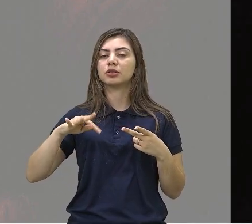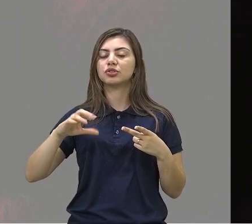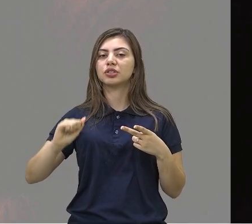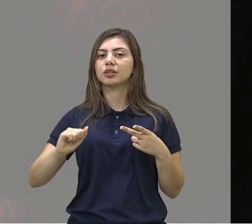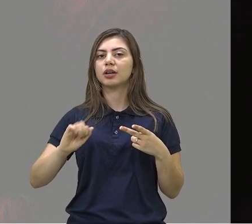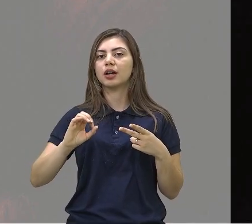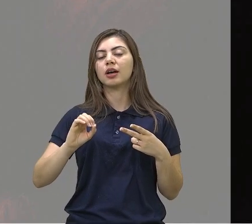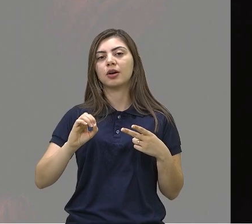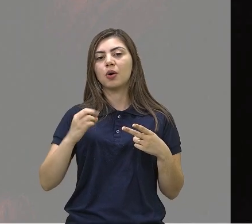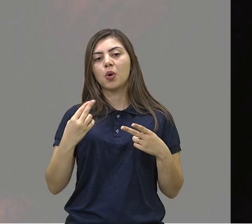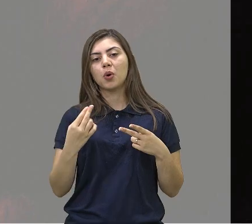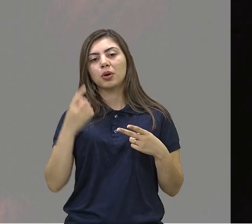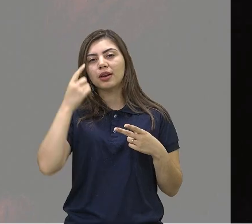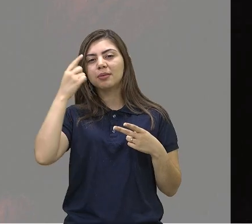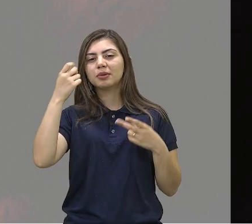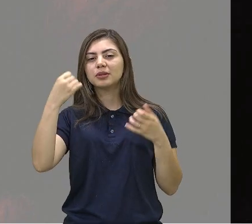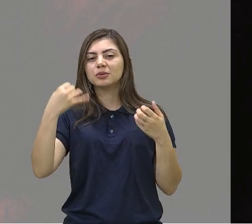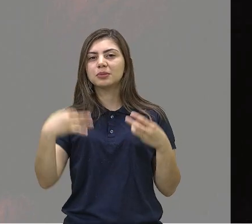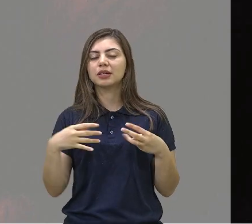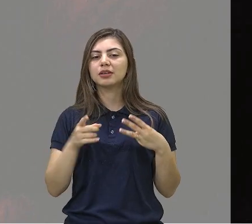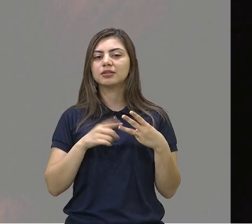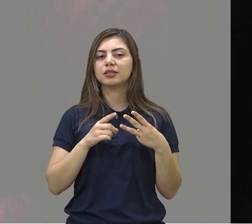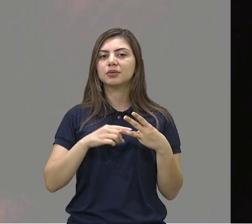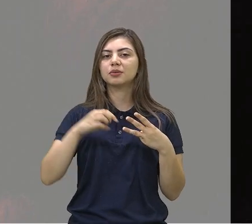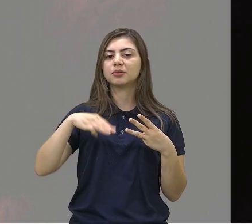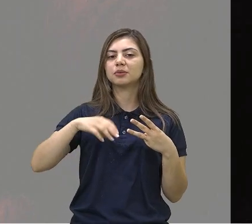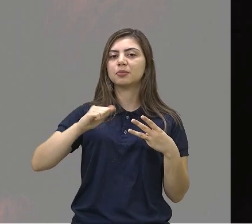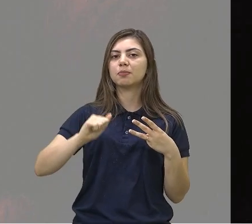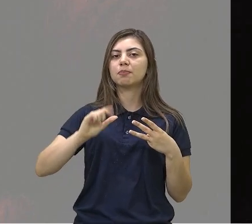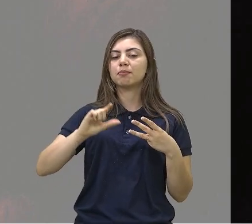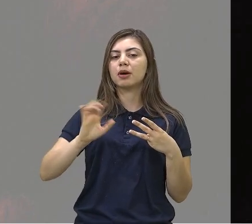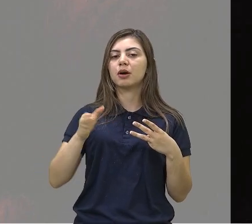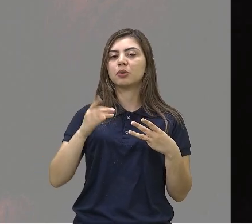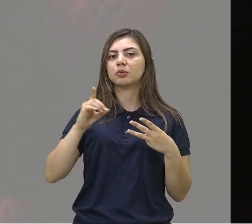agora, geração mal do século, né?